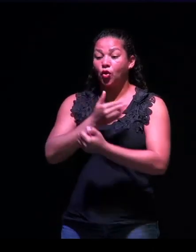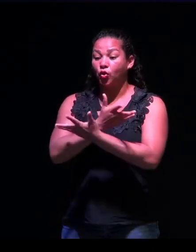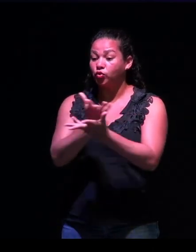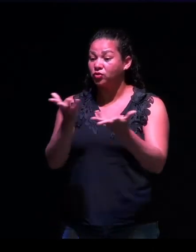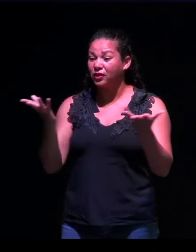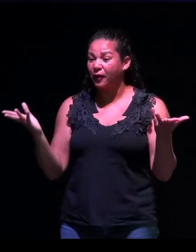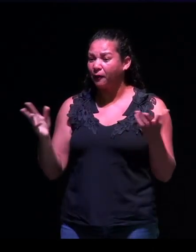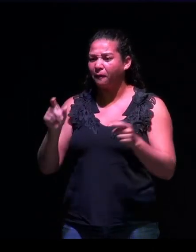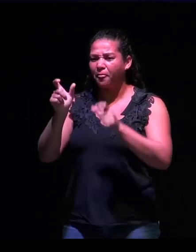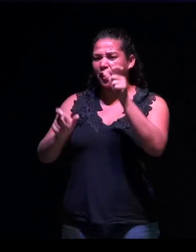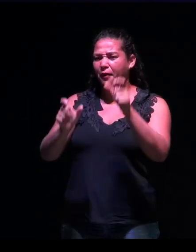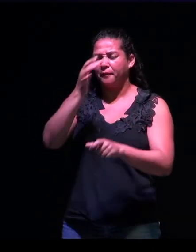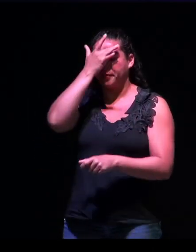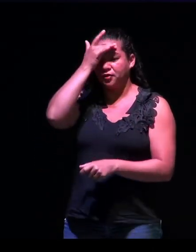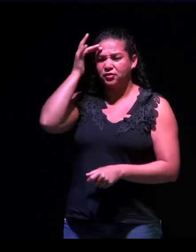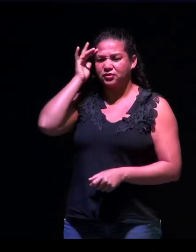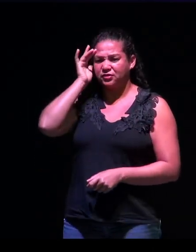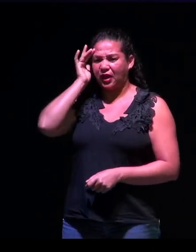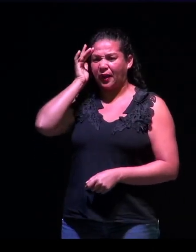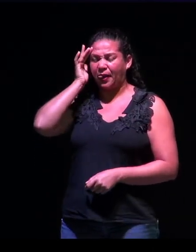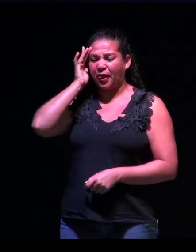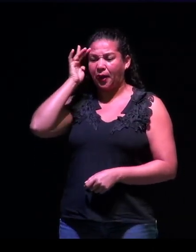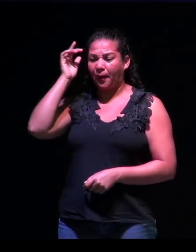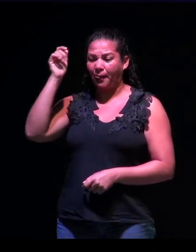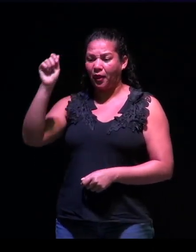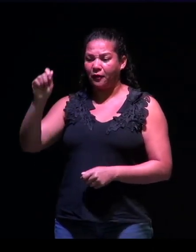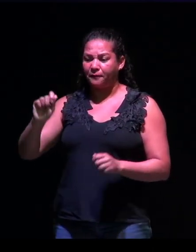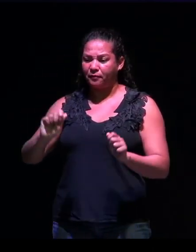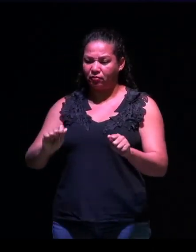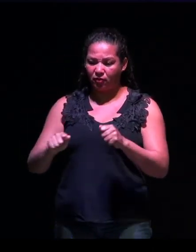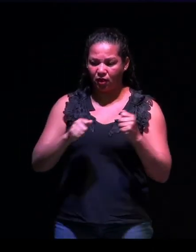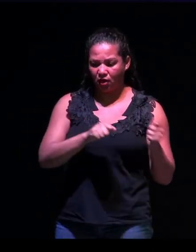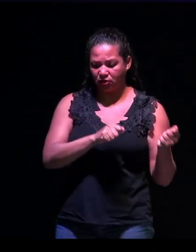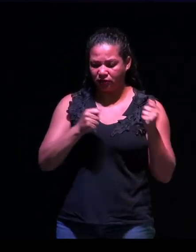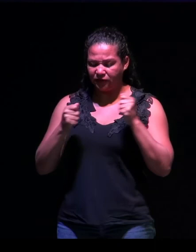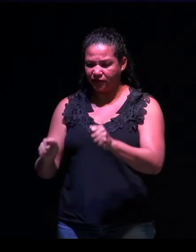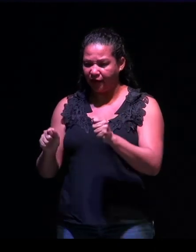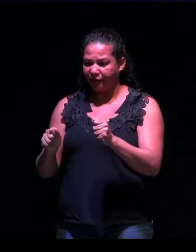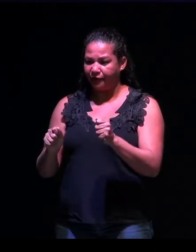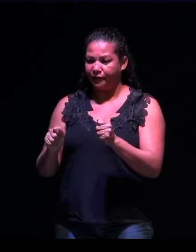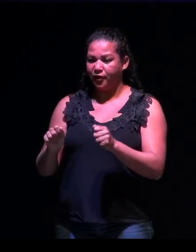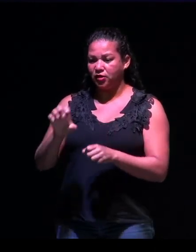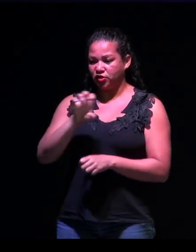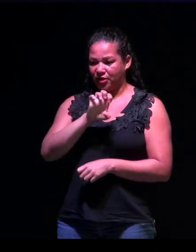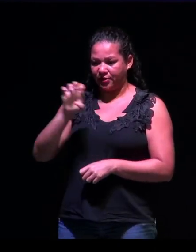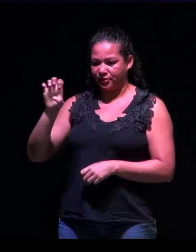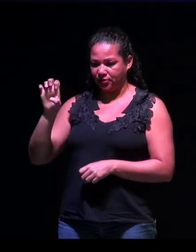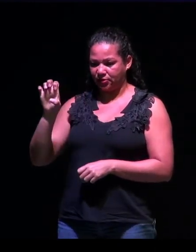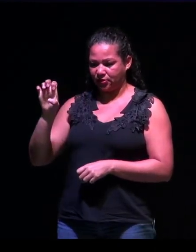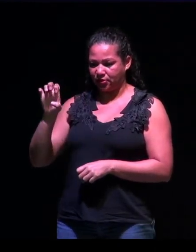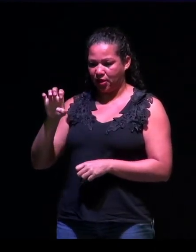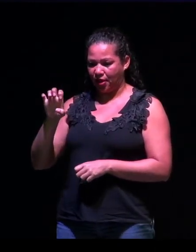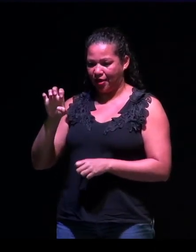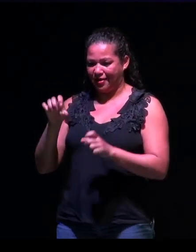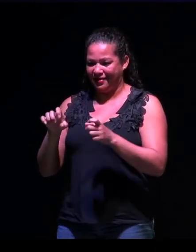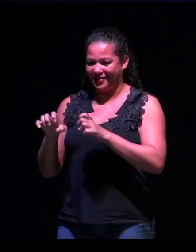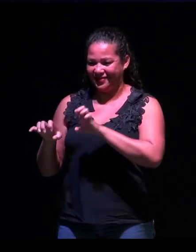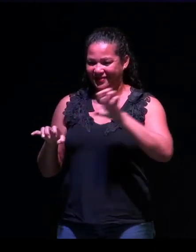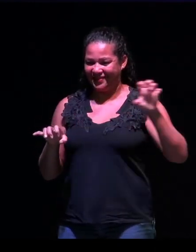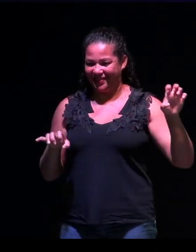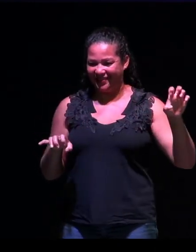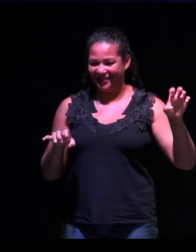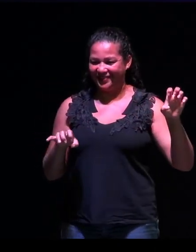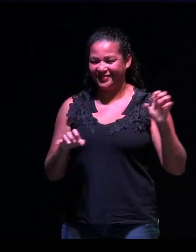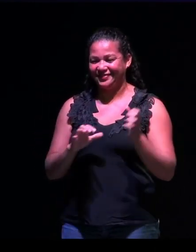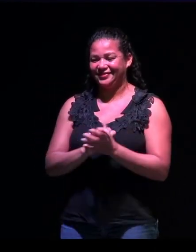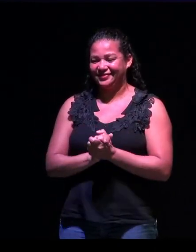qualquer pessoa que defende a esquerda não é cristão, não pode continuar sendo cristão a não ser que se converta.